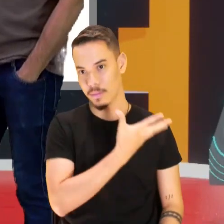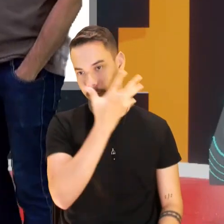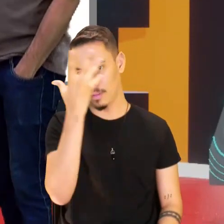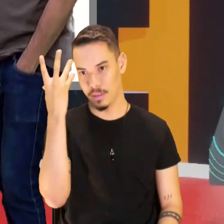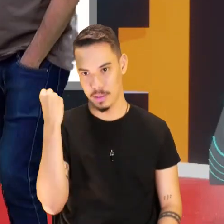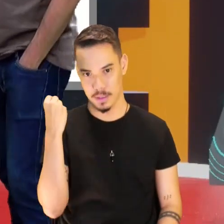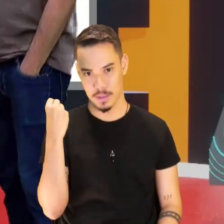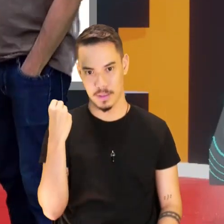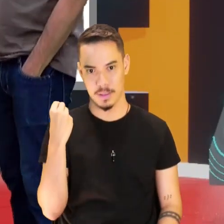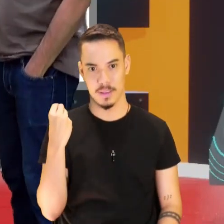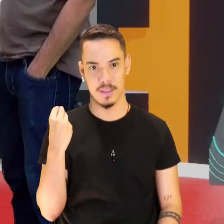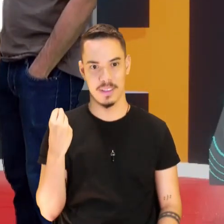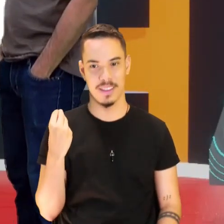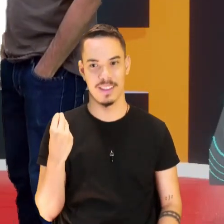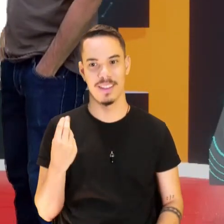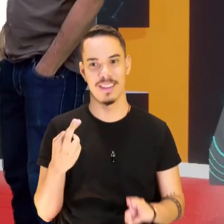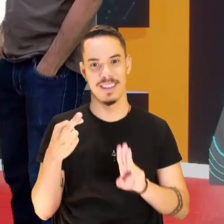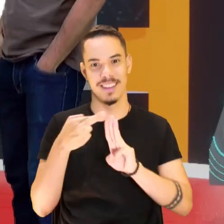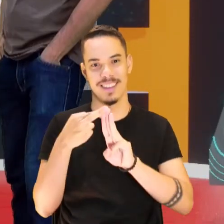esquecer